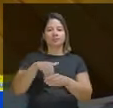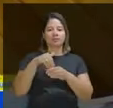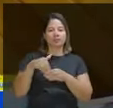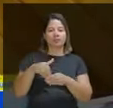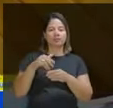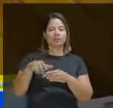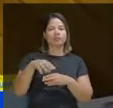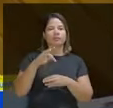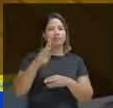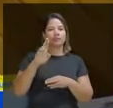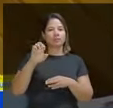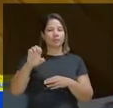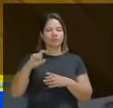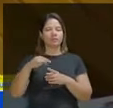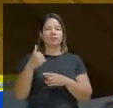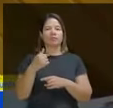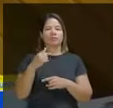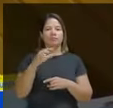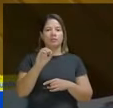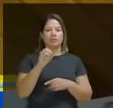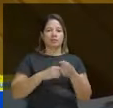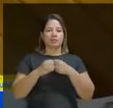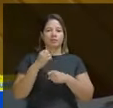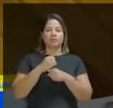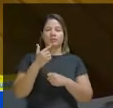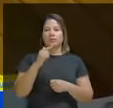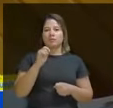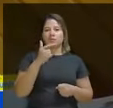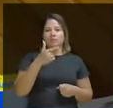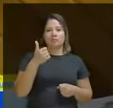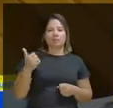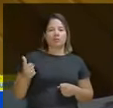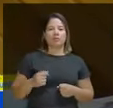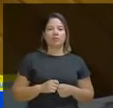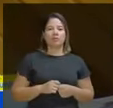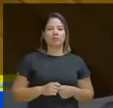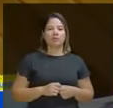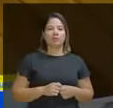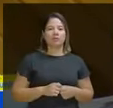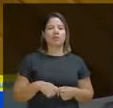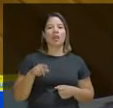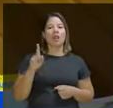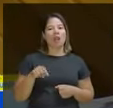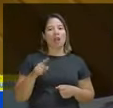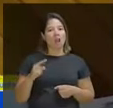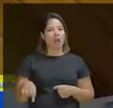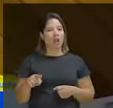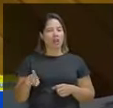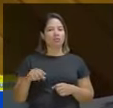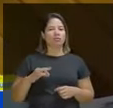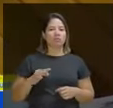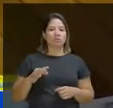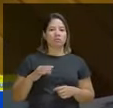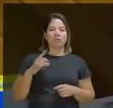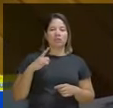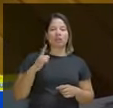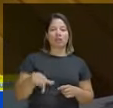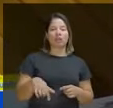Amapá 7062 de 2021, que anulou o inquérito policial da qual decorreu a mencionada ação